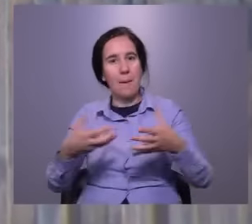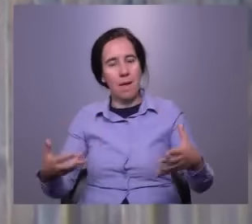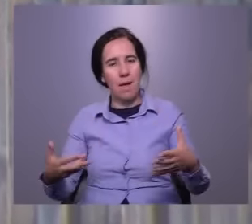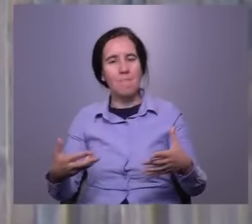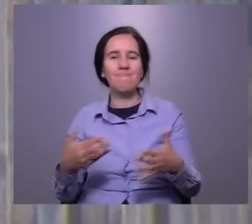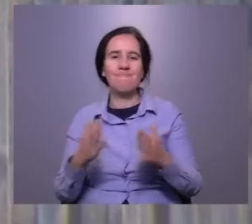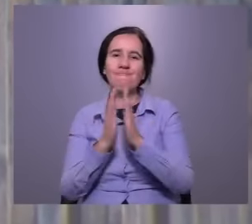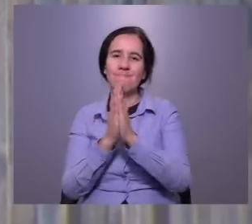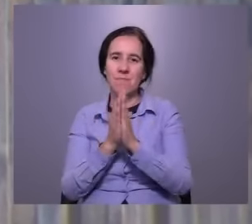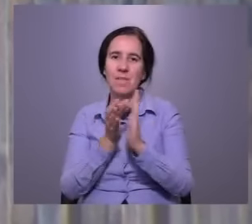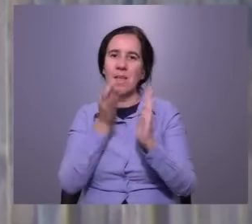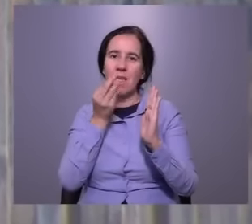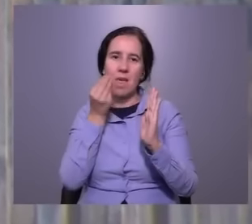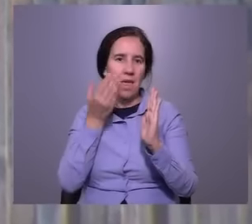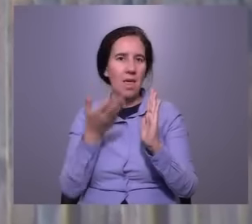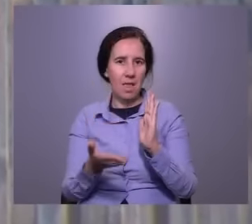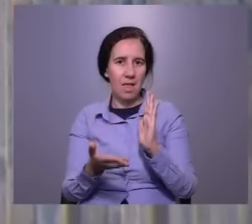milagres.